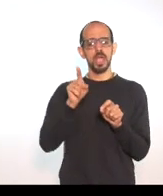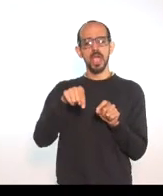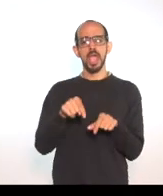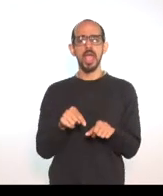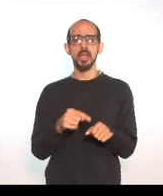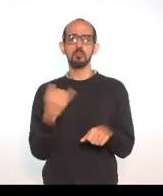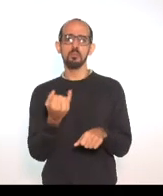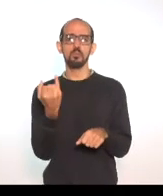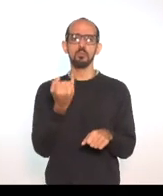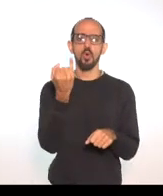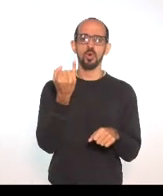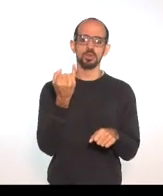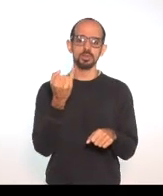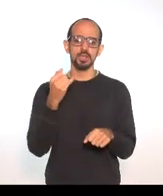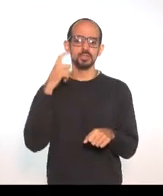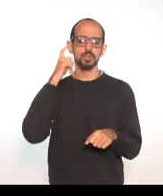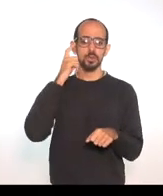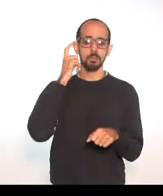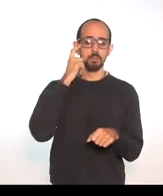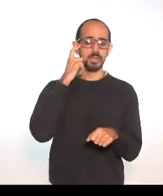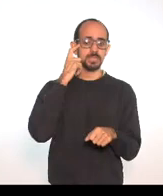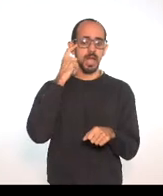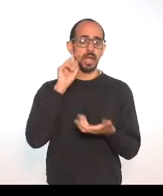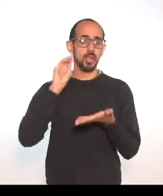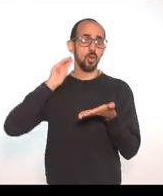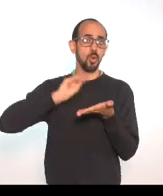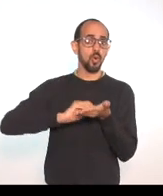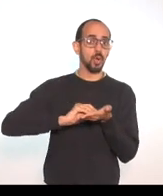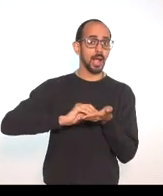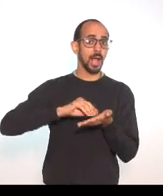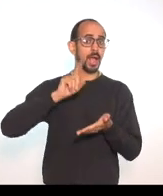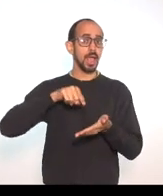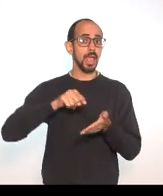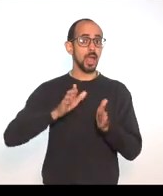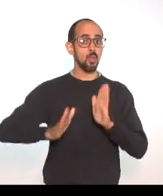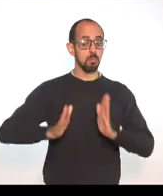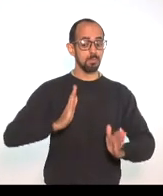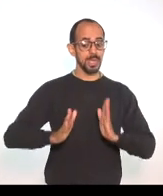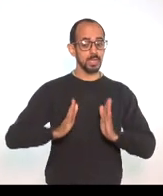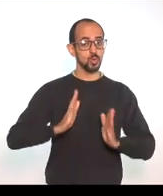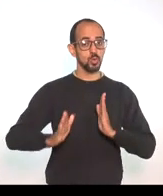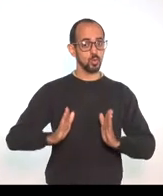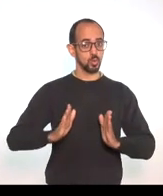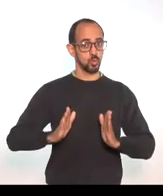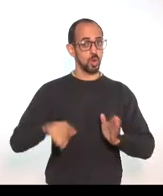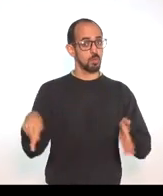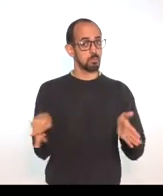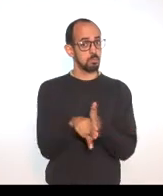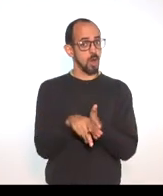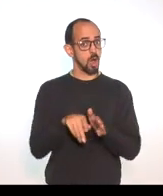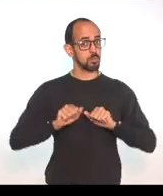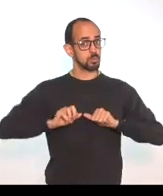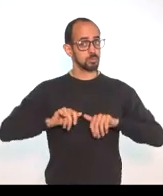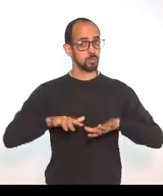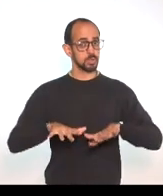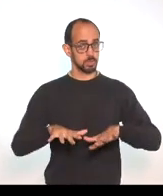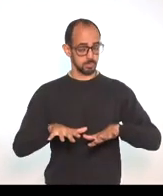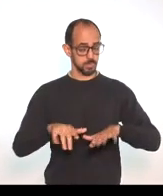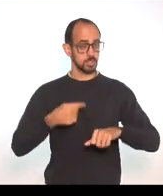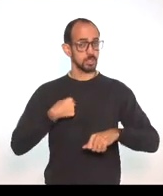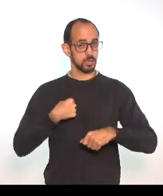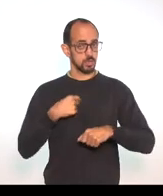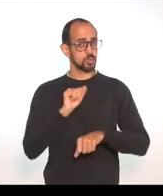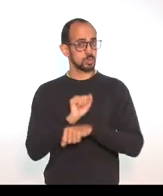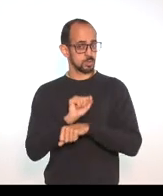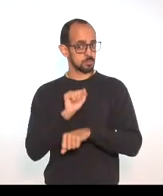interessante gravar essa temporalidade ela é uma medida que elas servem para uma circunstância excepcional e espero